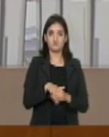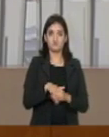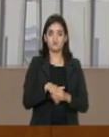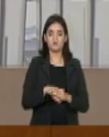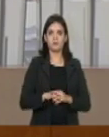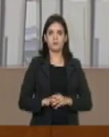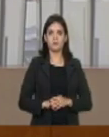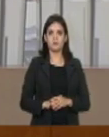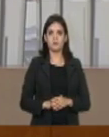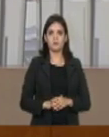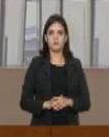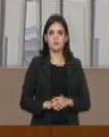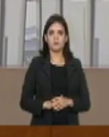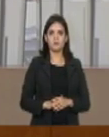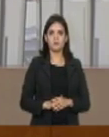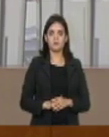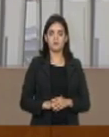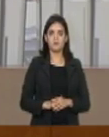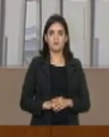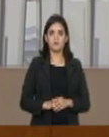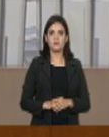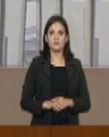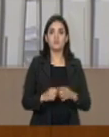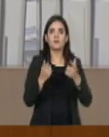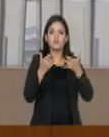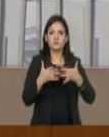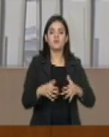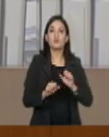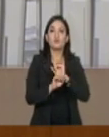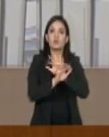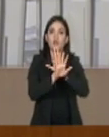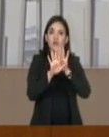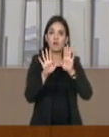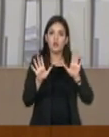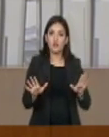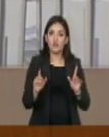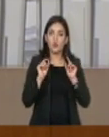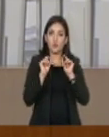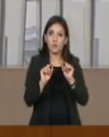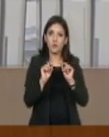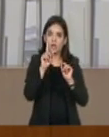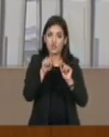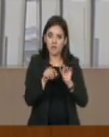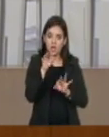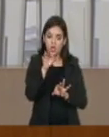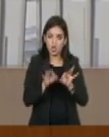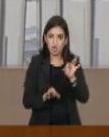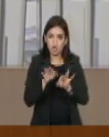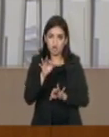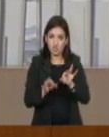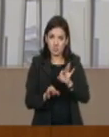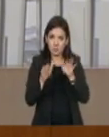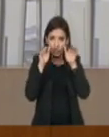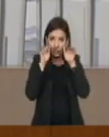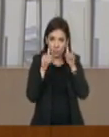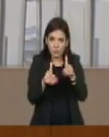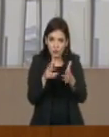deixando de maneira bem clara qual é o objeto que nós estamos julgando.